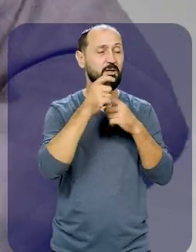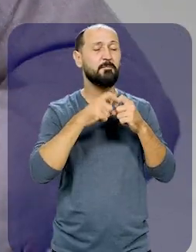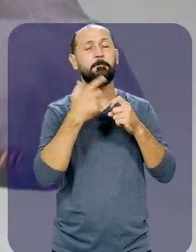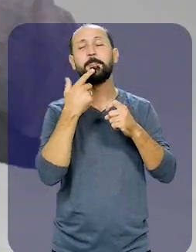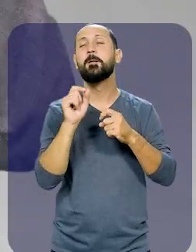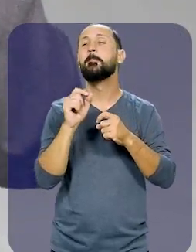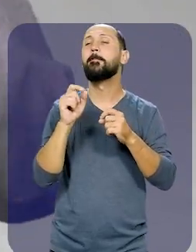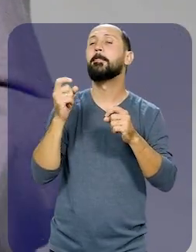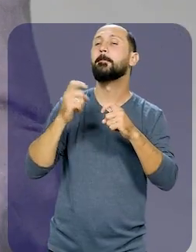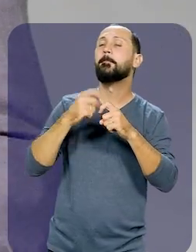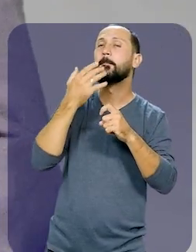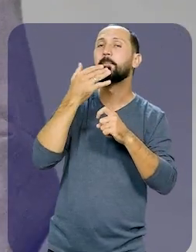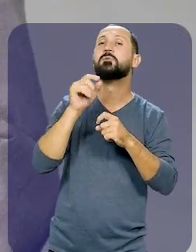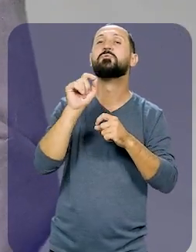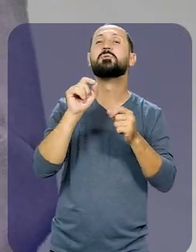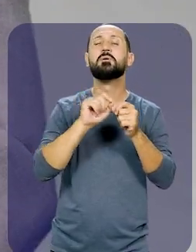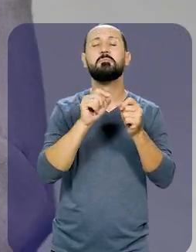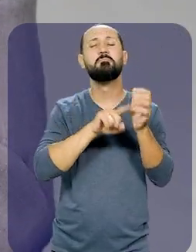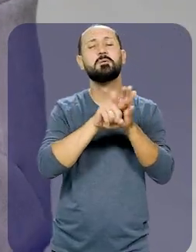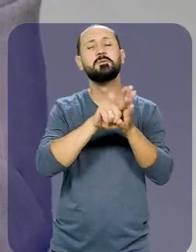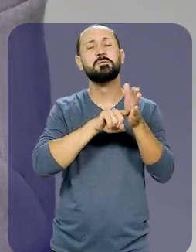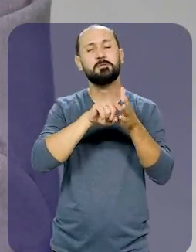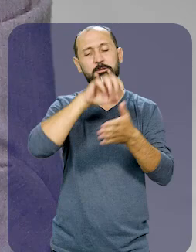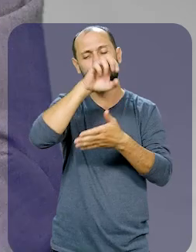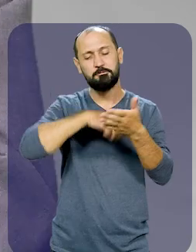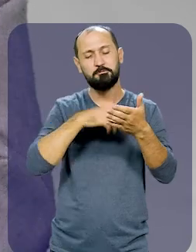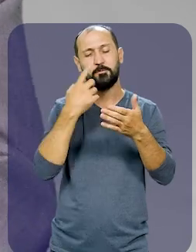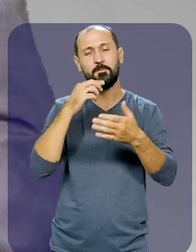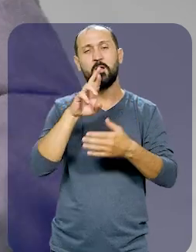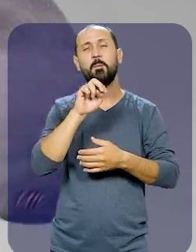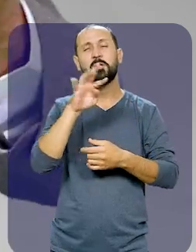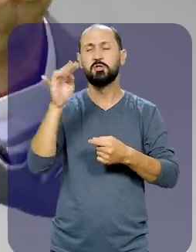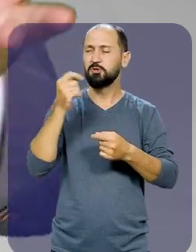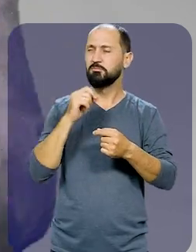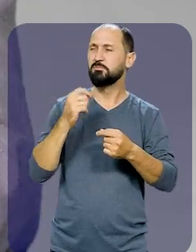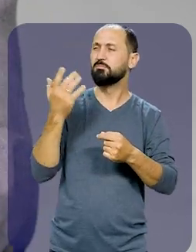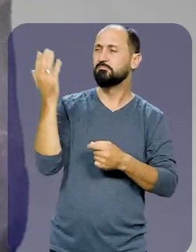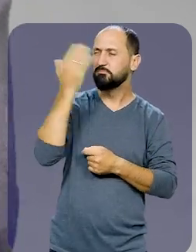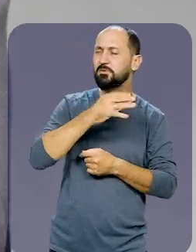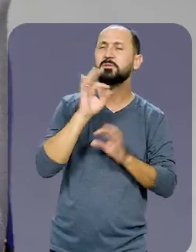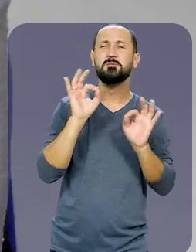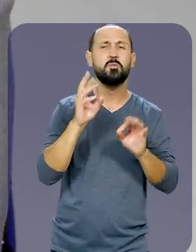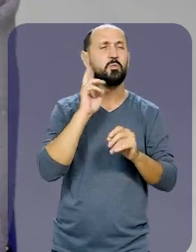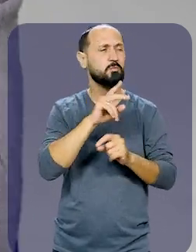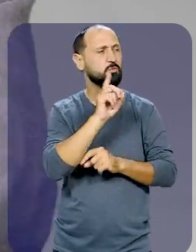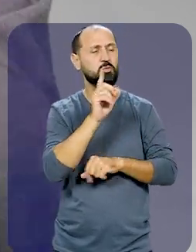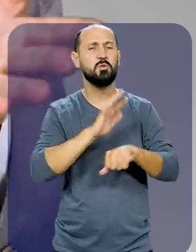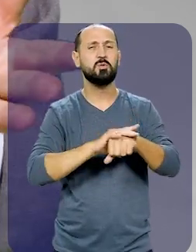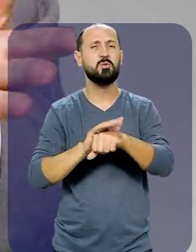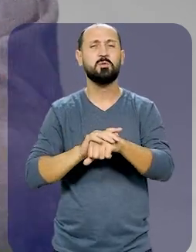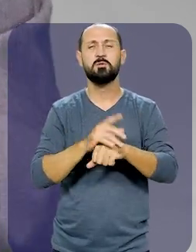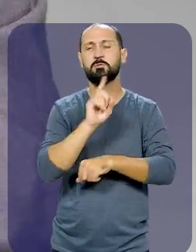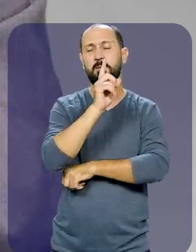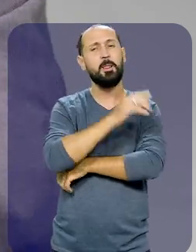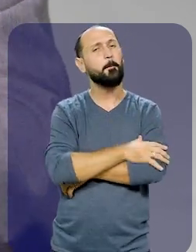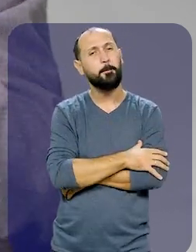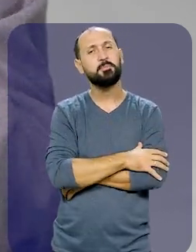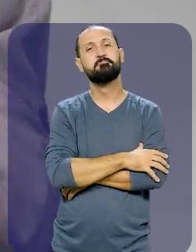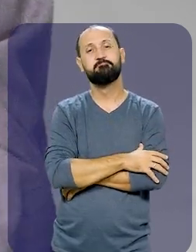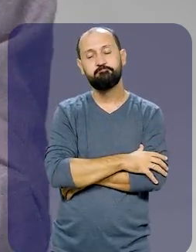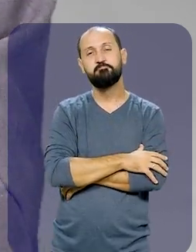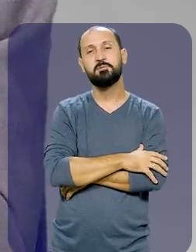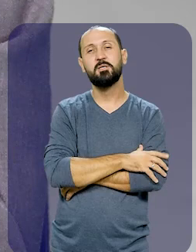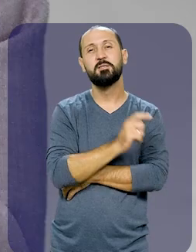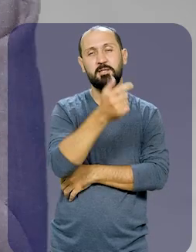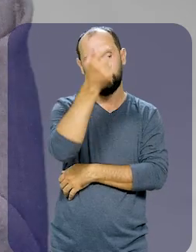o reumatologista pede aquele monte de provas reumáticas. Tudo normal. Fala, não, a senhora não está doente, o senhor não está doente. Isso é